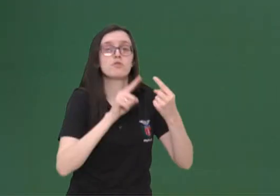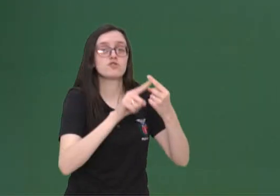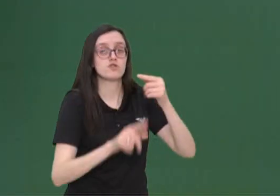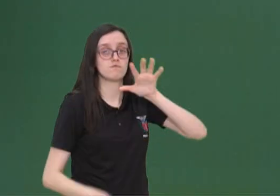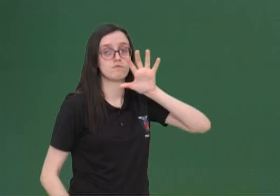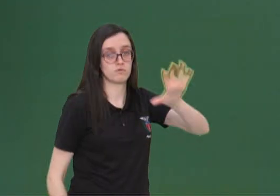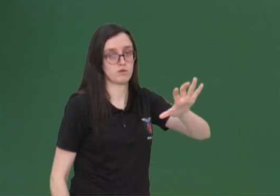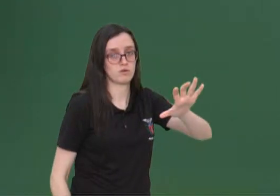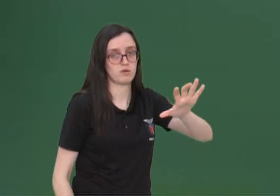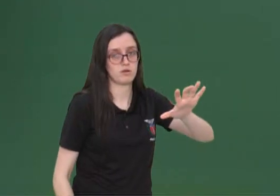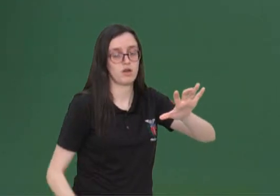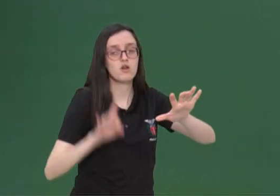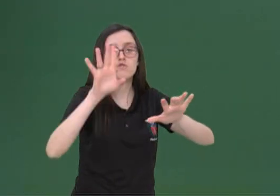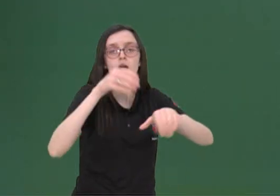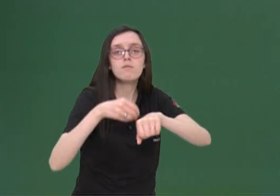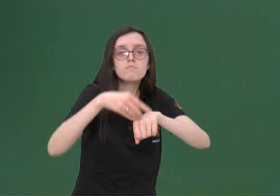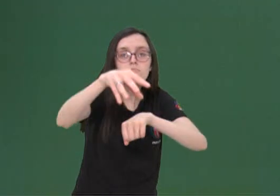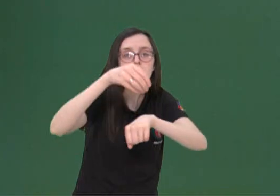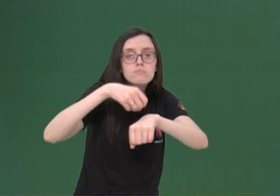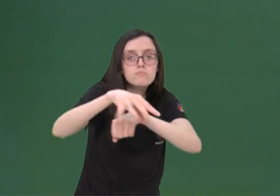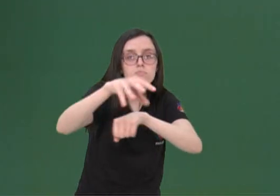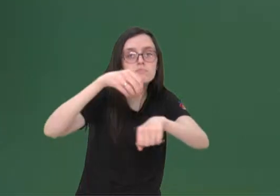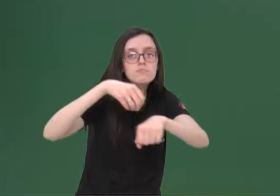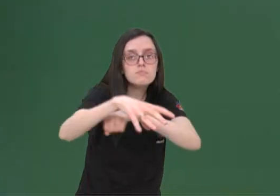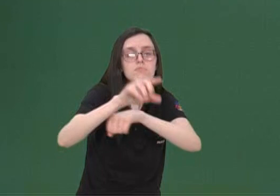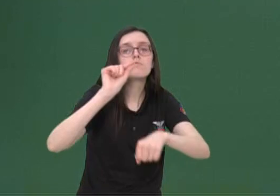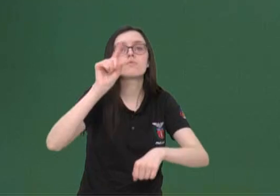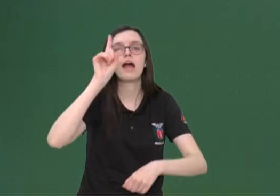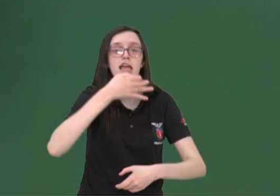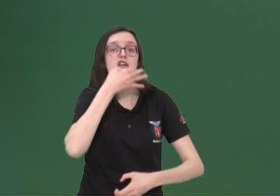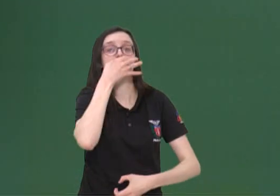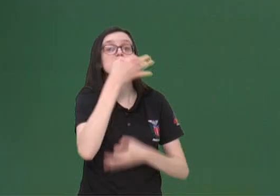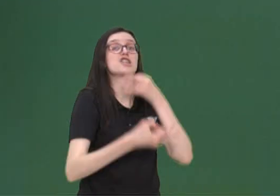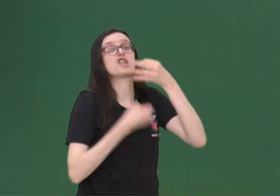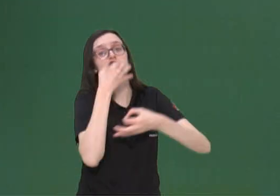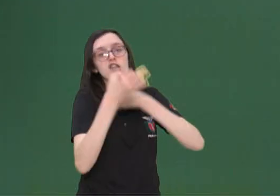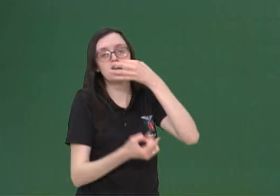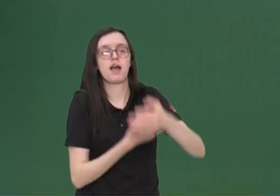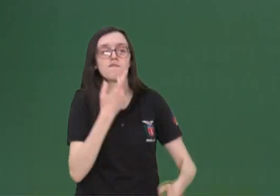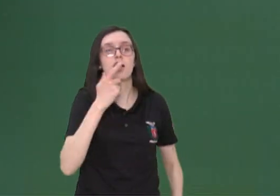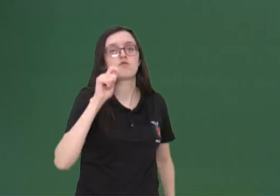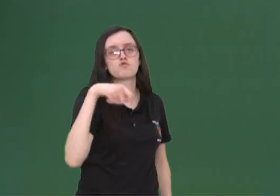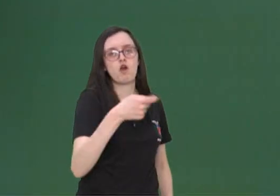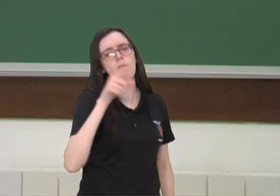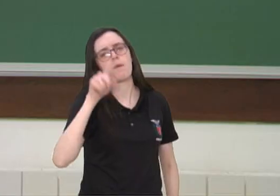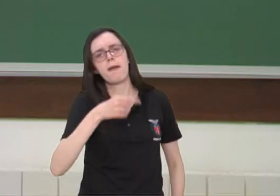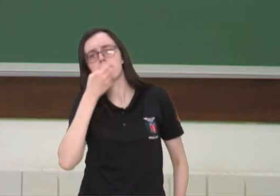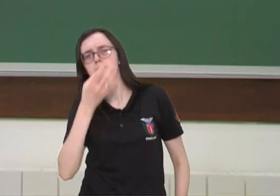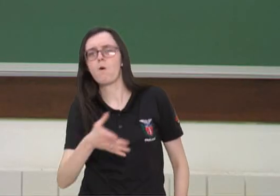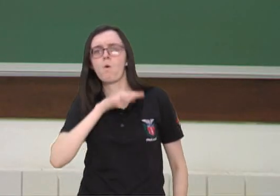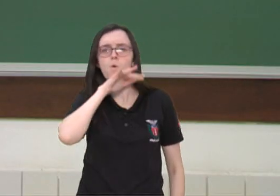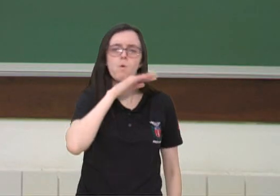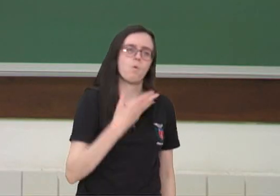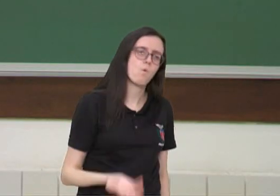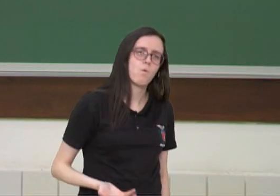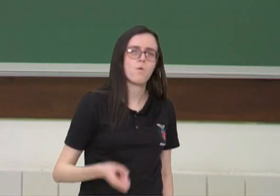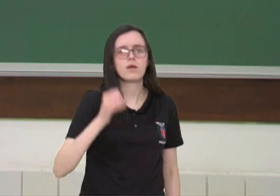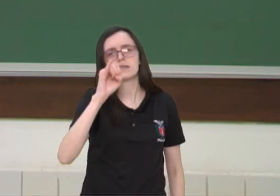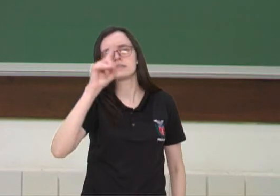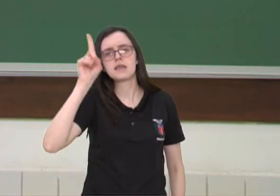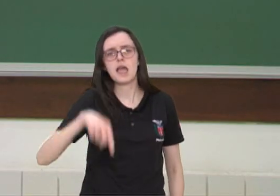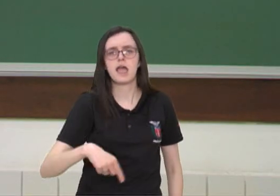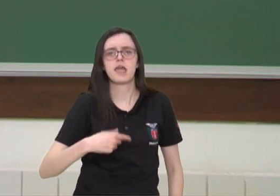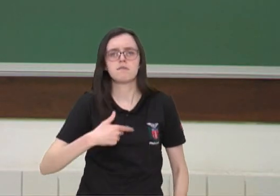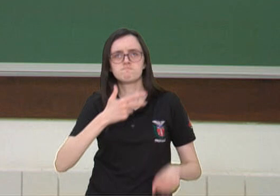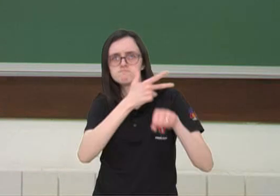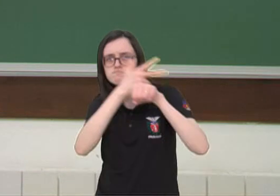né? A pessoa está ali para criticar, para falar se é bom, se é ruim, se o produtor